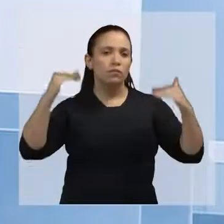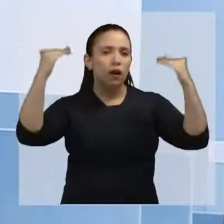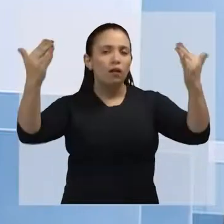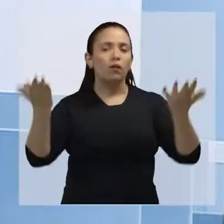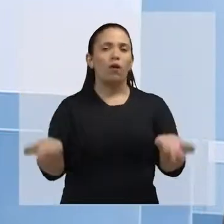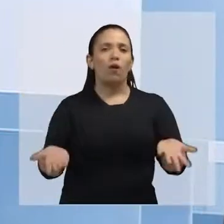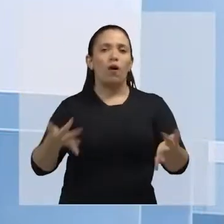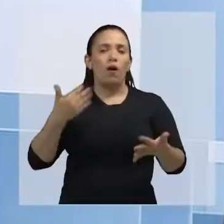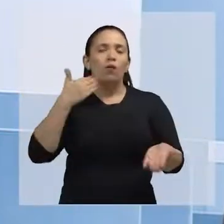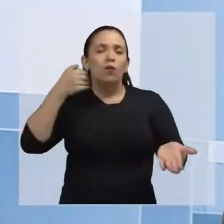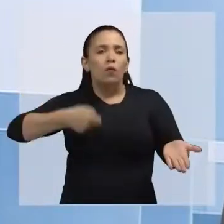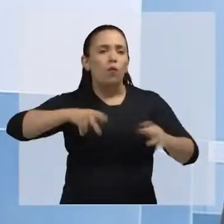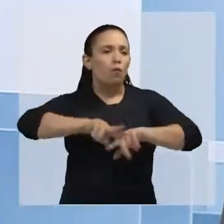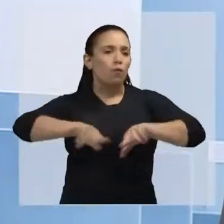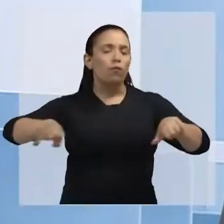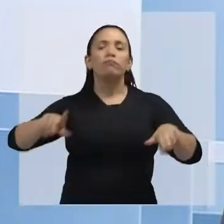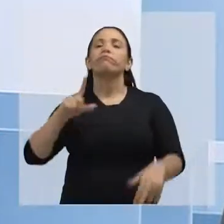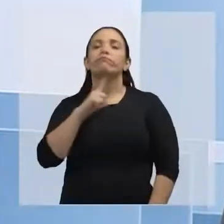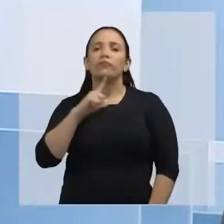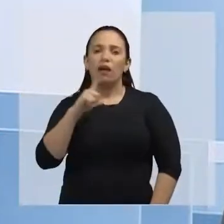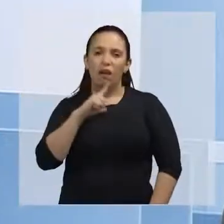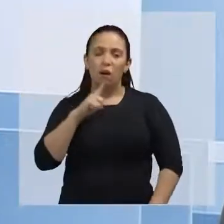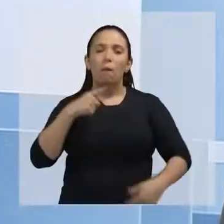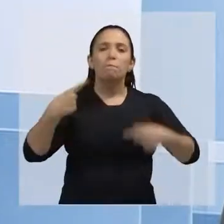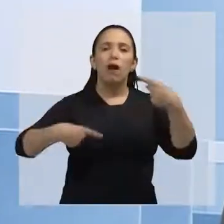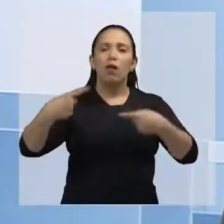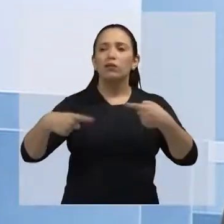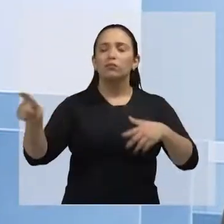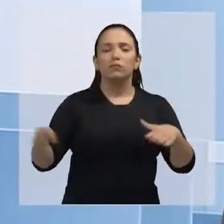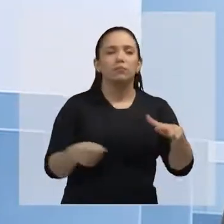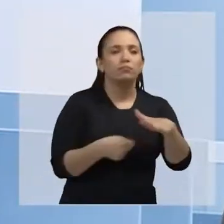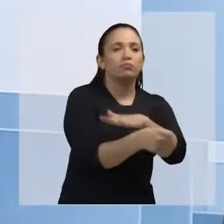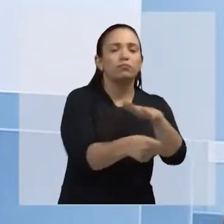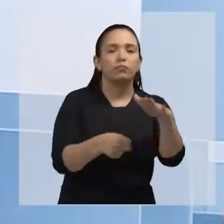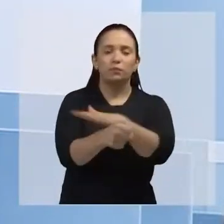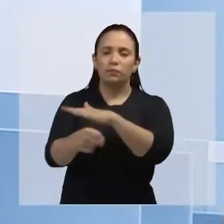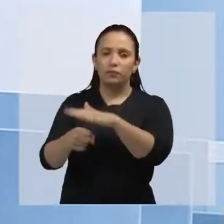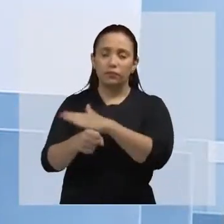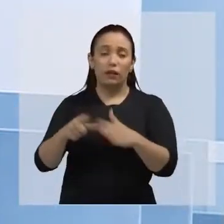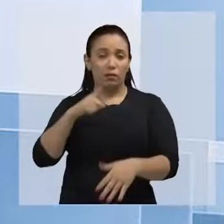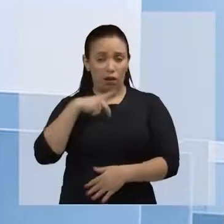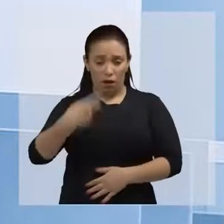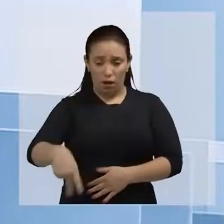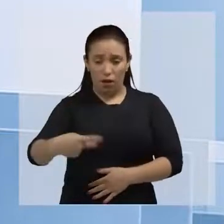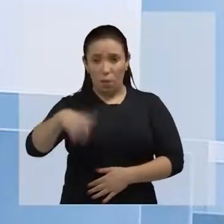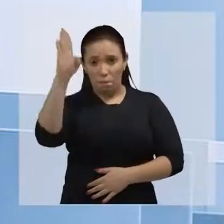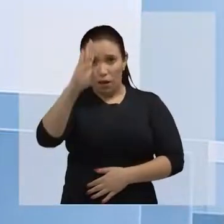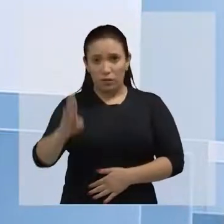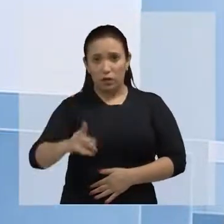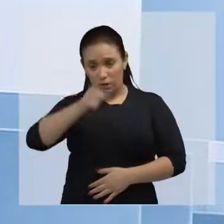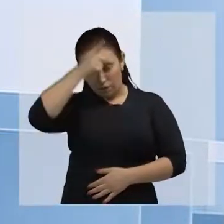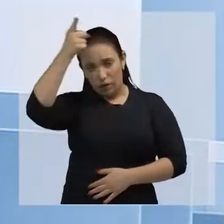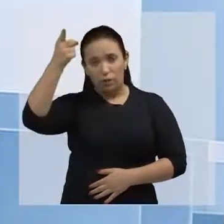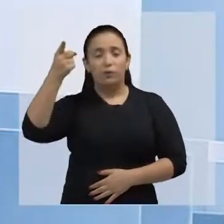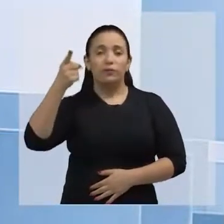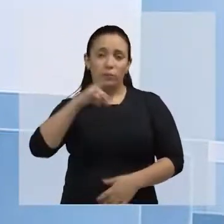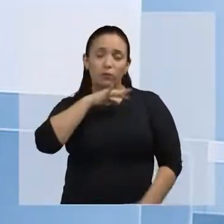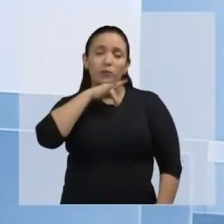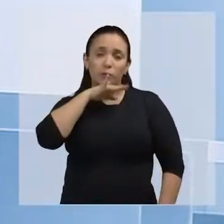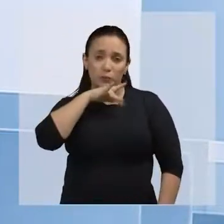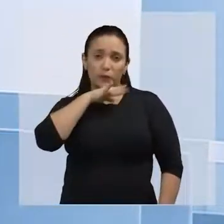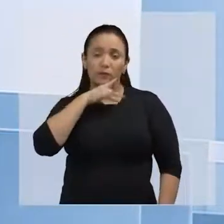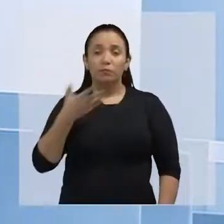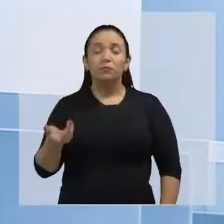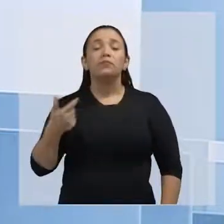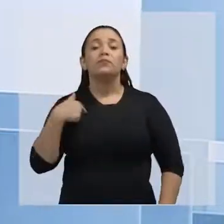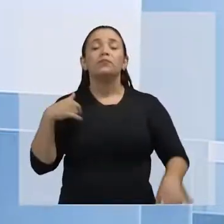tribunal é péssimo. Não existe pior no mundo todo. Né? É um modelo aqui, inventado aqui, feito aqui, de uma maneira muito ruim. Eu só estou